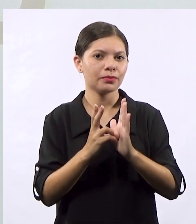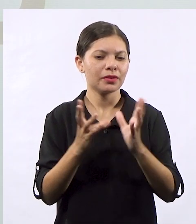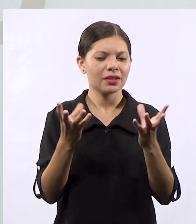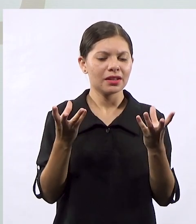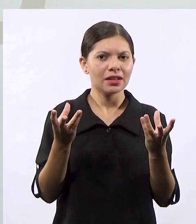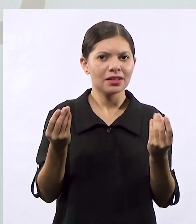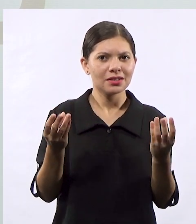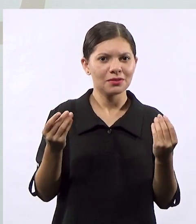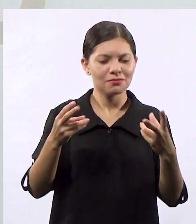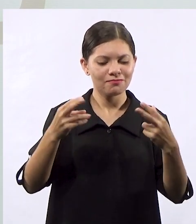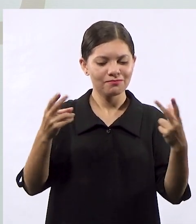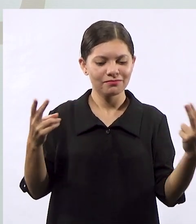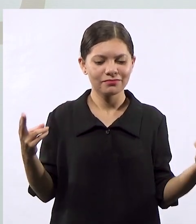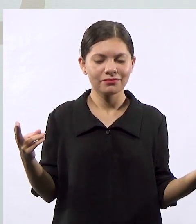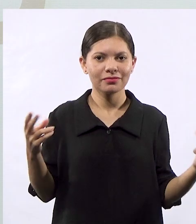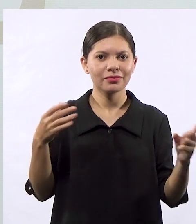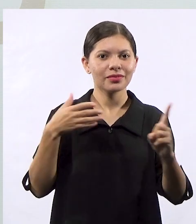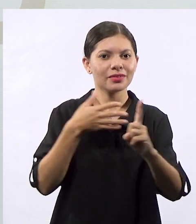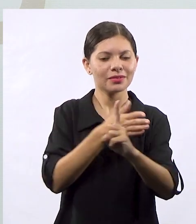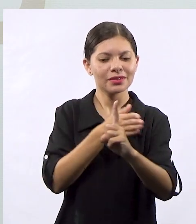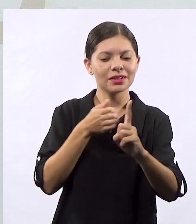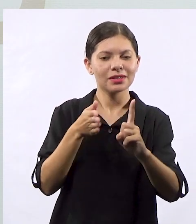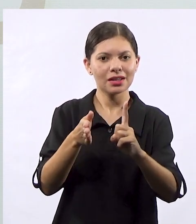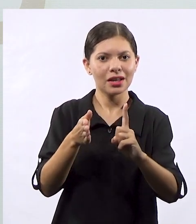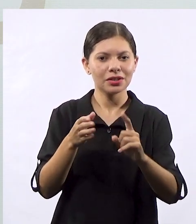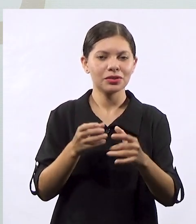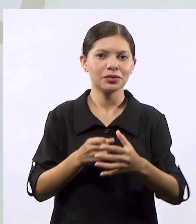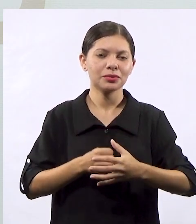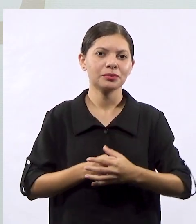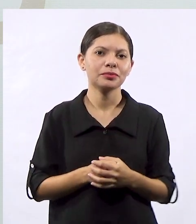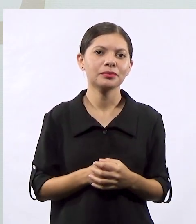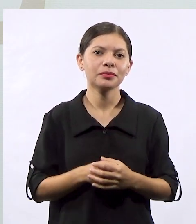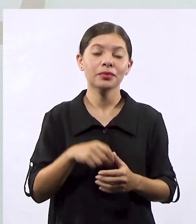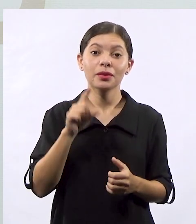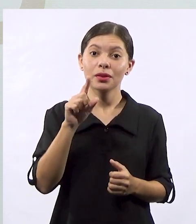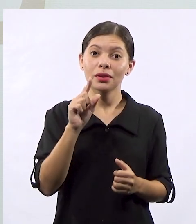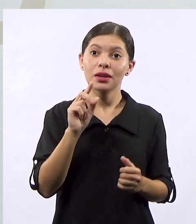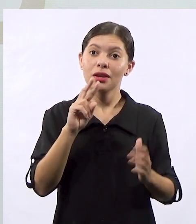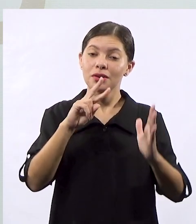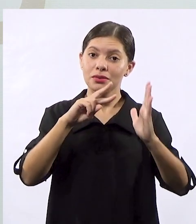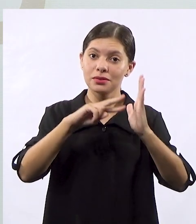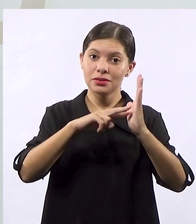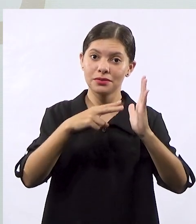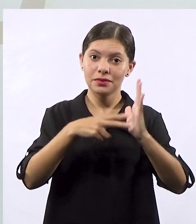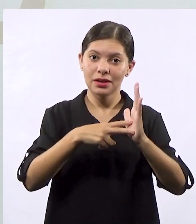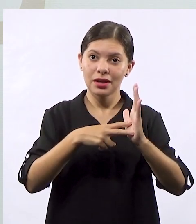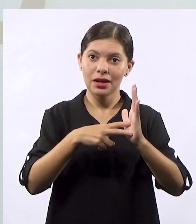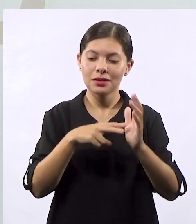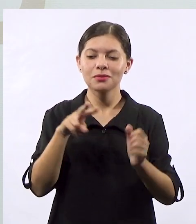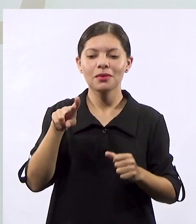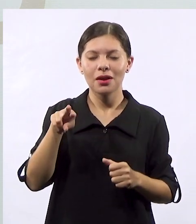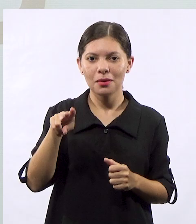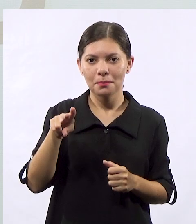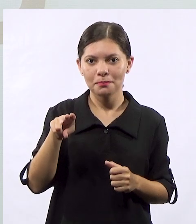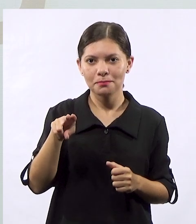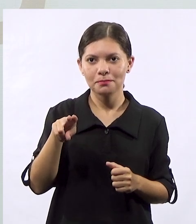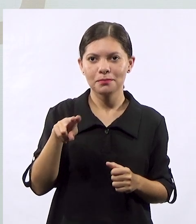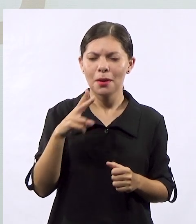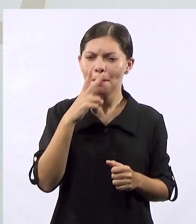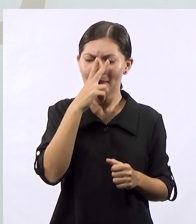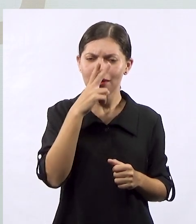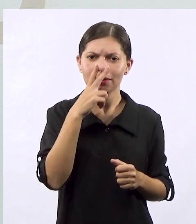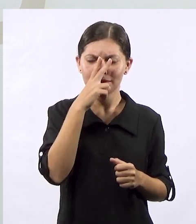várias modalidades. Olha que o conceito é parecido, mas é